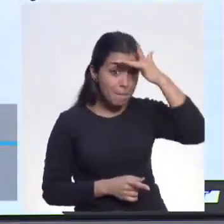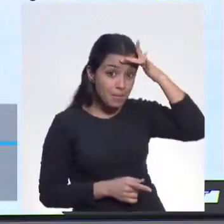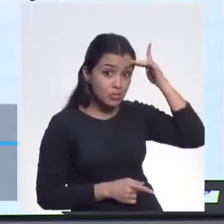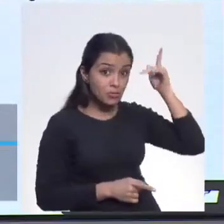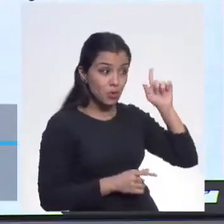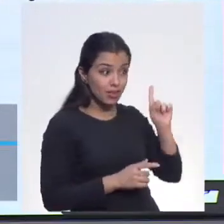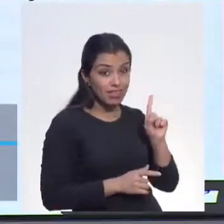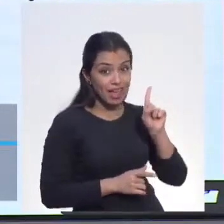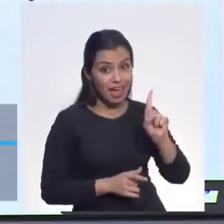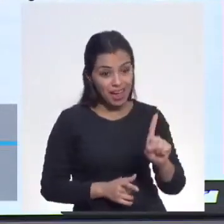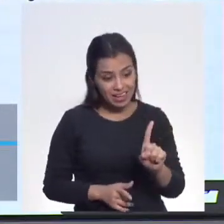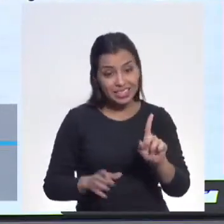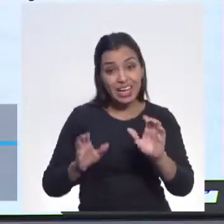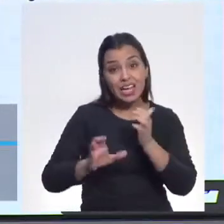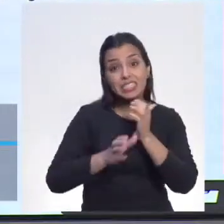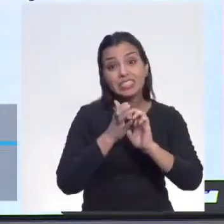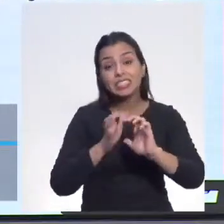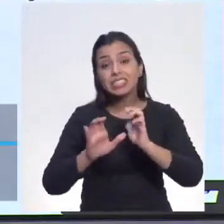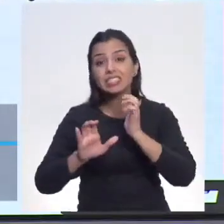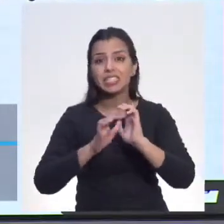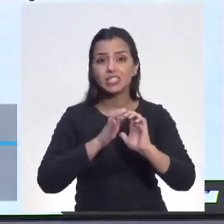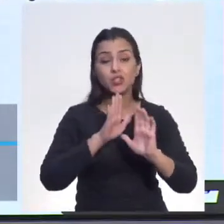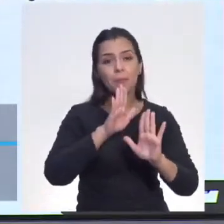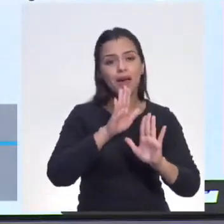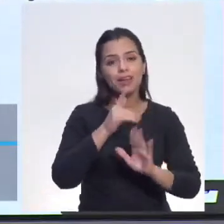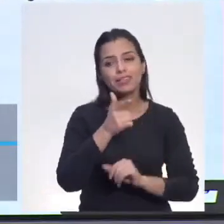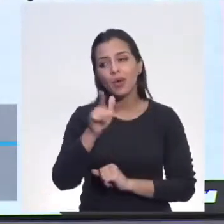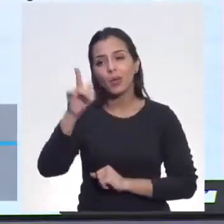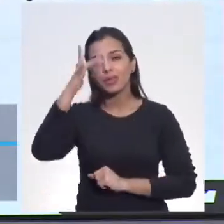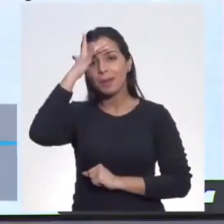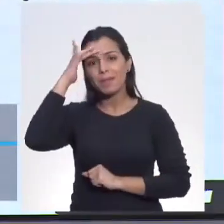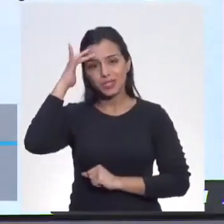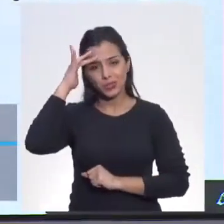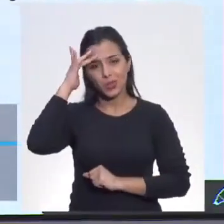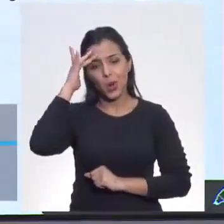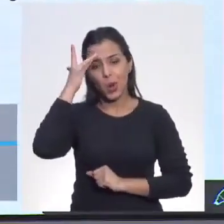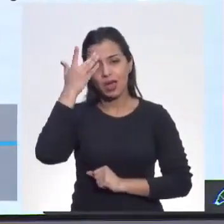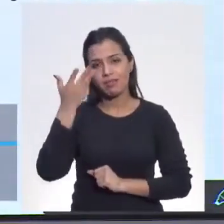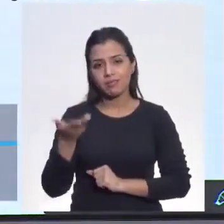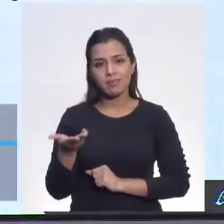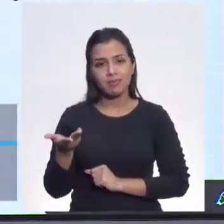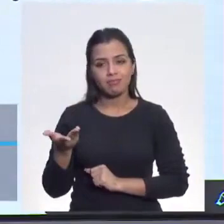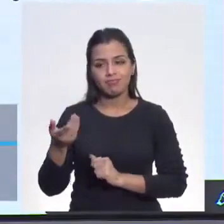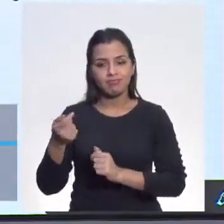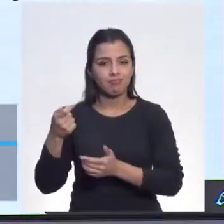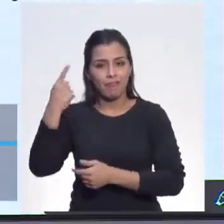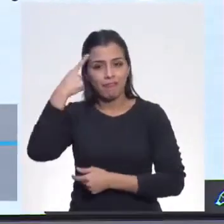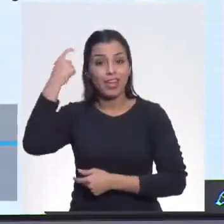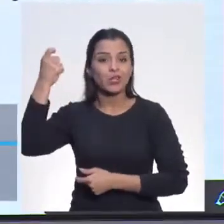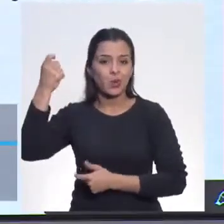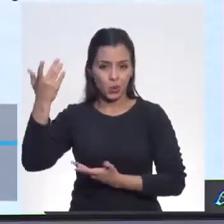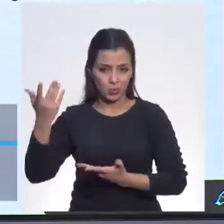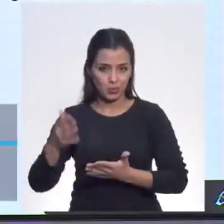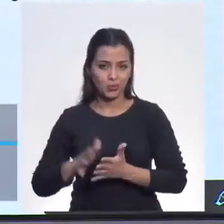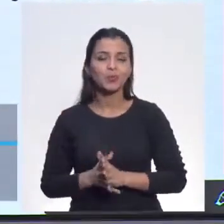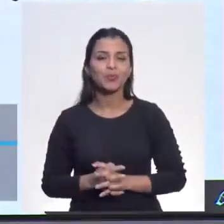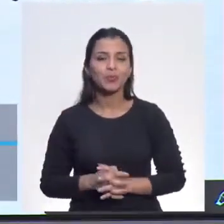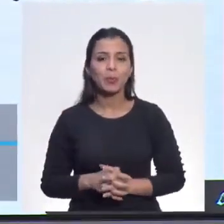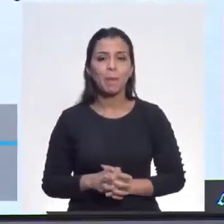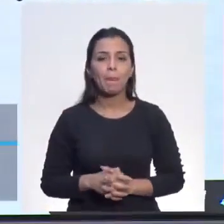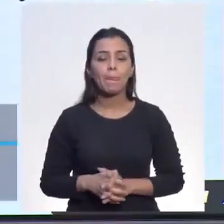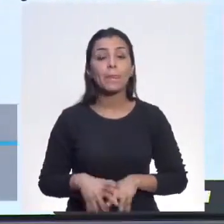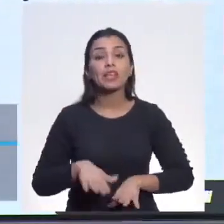O compositor, às vezes, são mais de um compositor, né? Nós temos, às vezes, 4, 5 compositores para uma única música, né? Às vezes, você